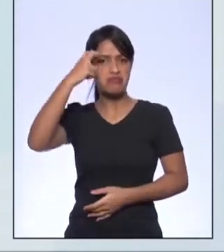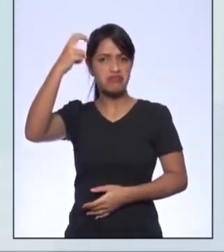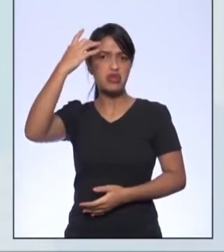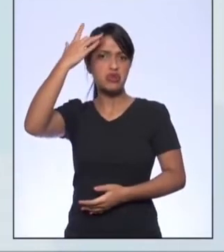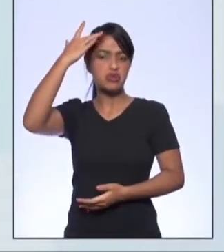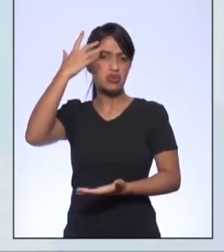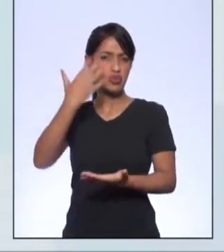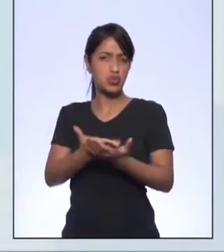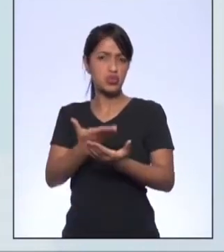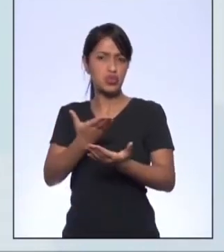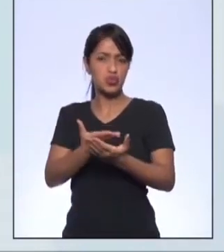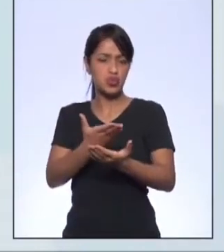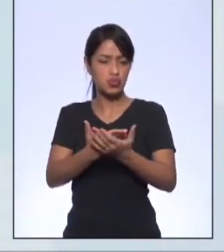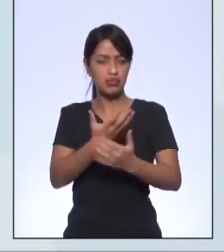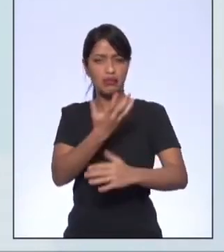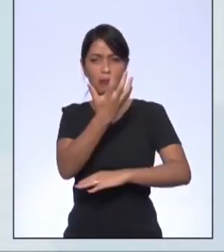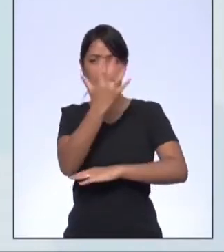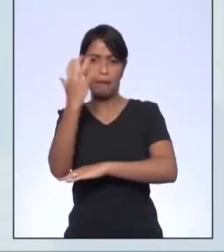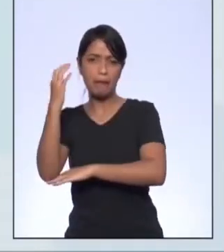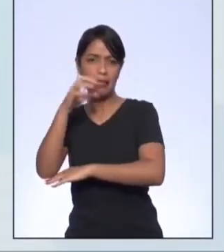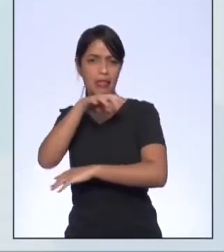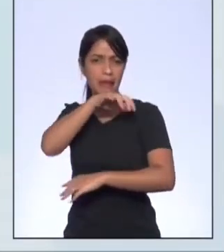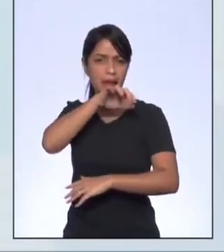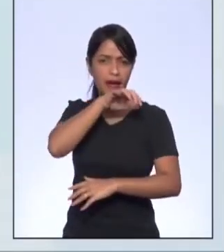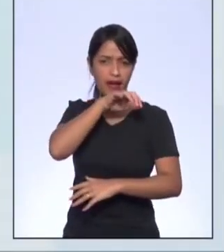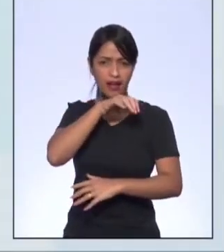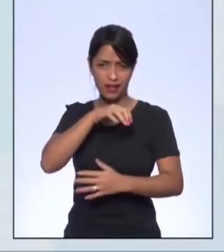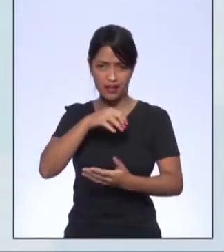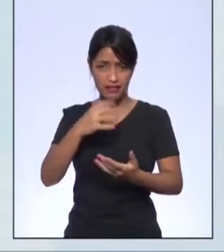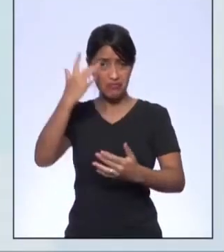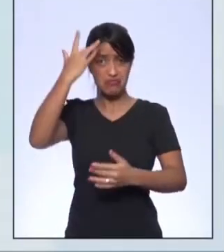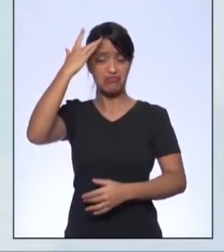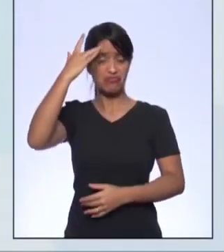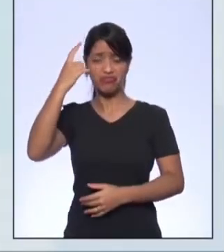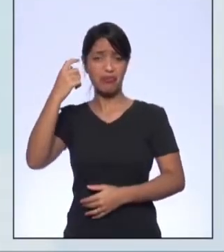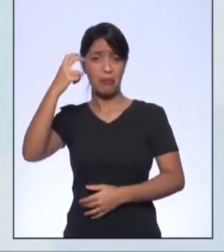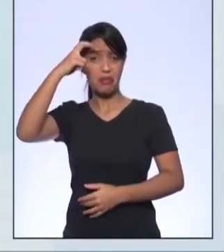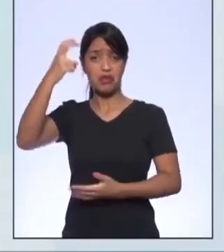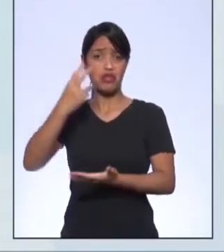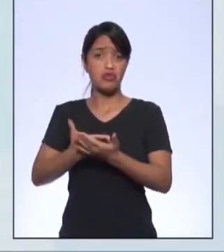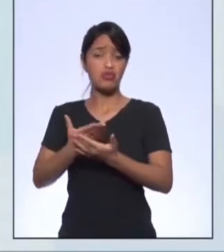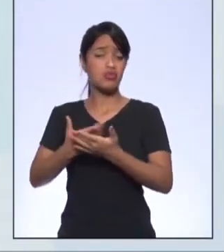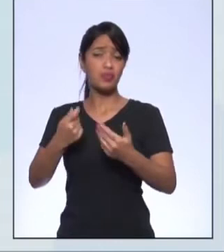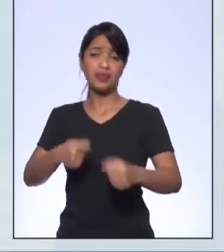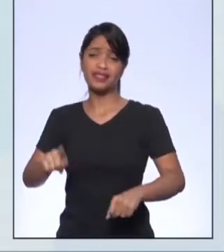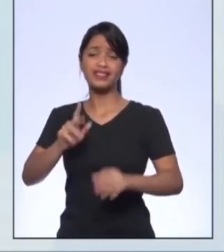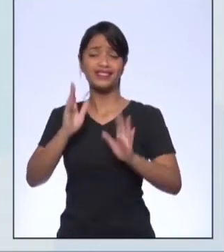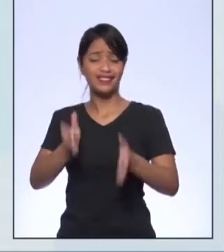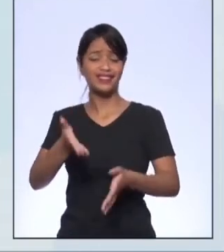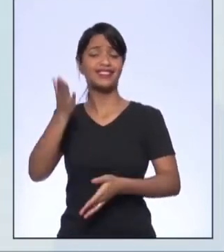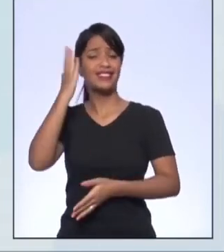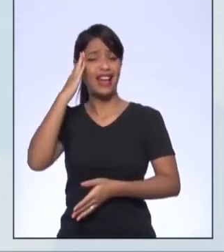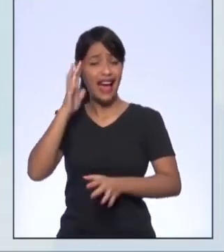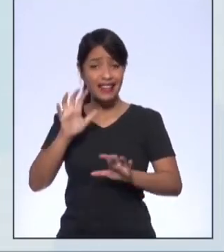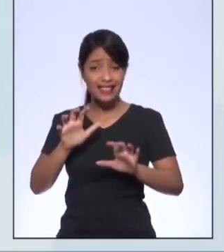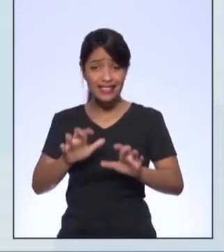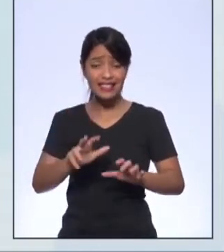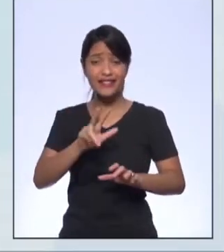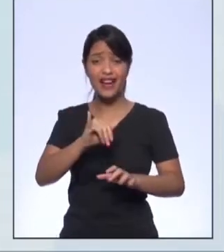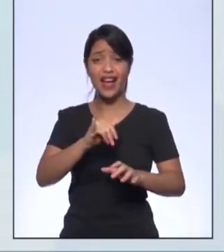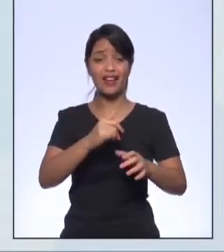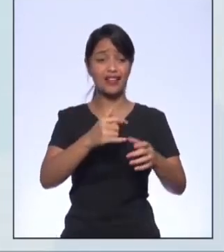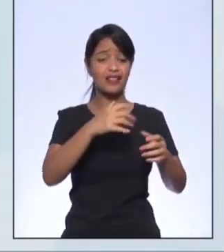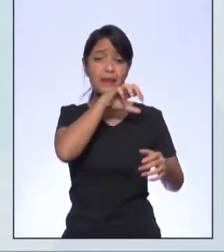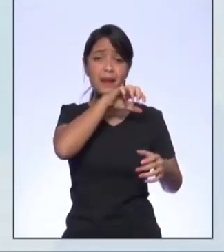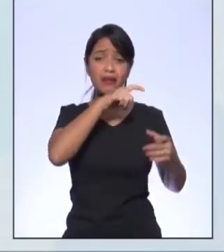e da flora para saber que isso leva à extinção dos animais e ao desequilíbrio do meio ambiente. Senhor diretor, a lei